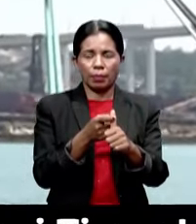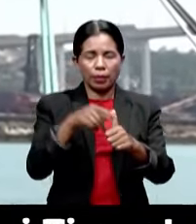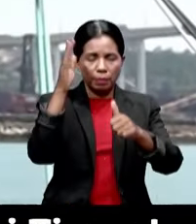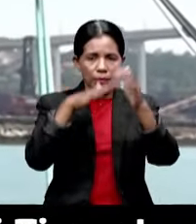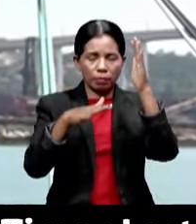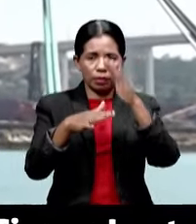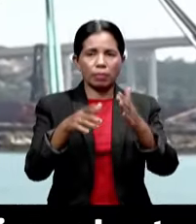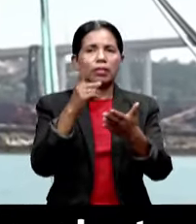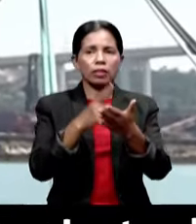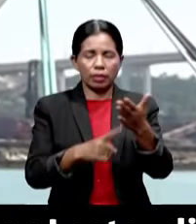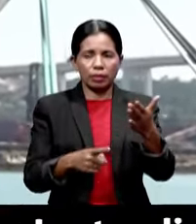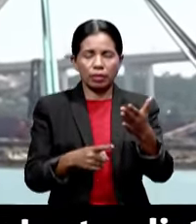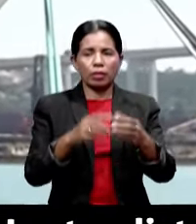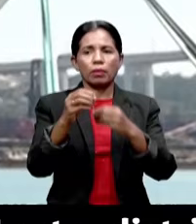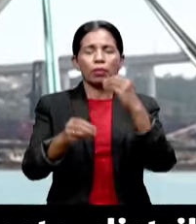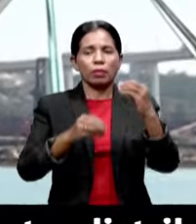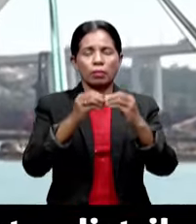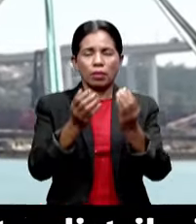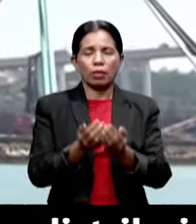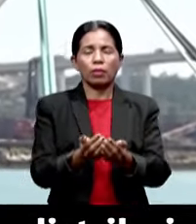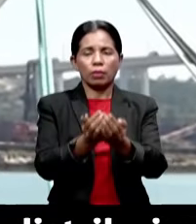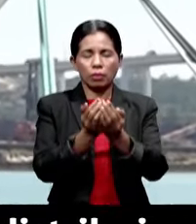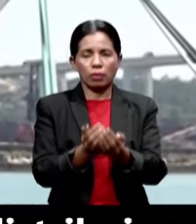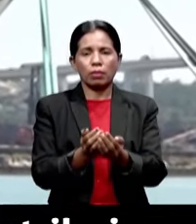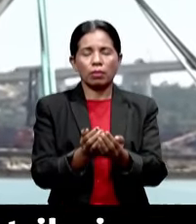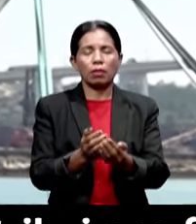problemas com a barroa solo que não é em saída.